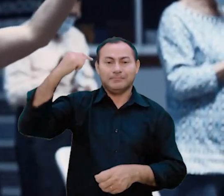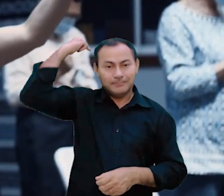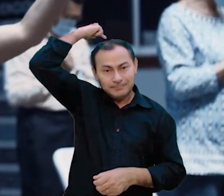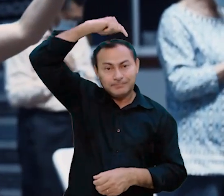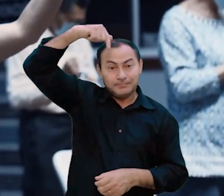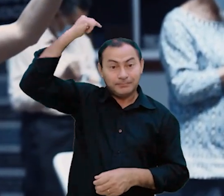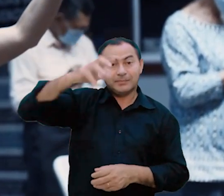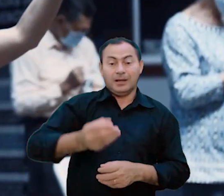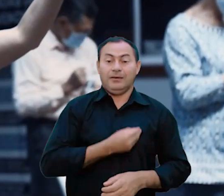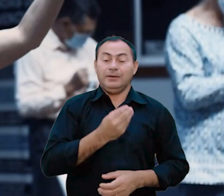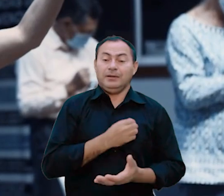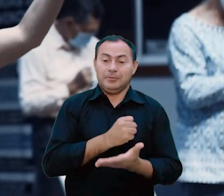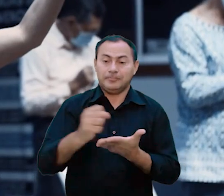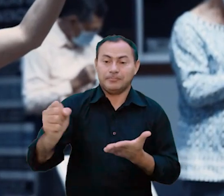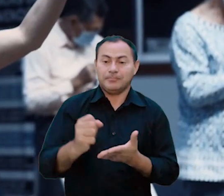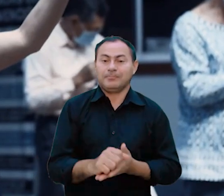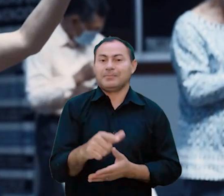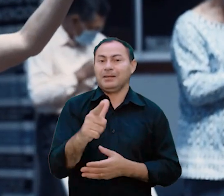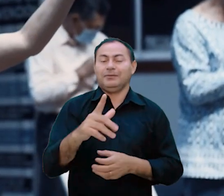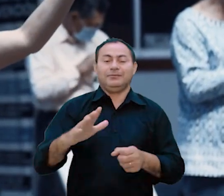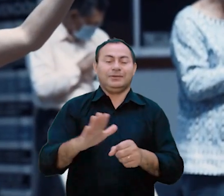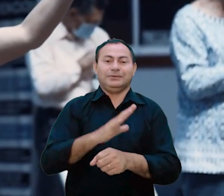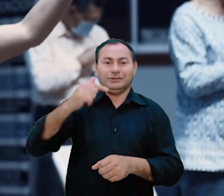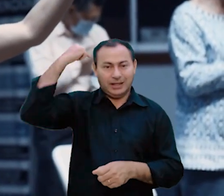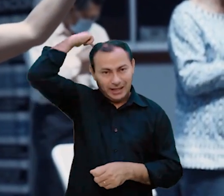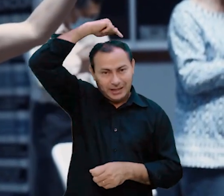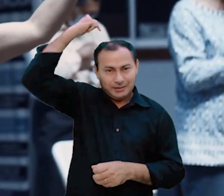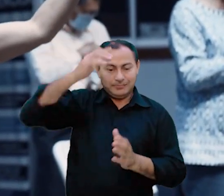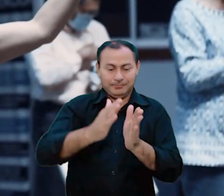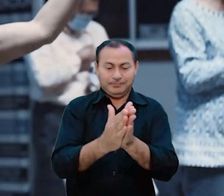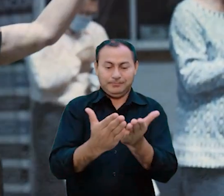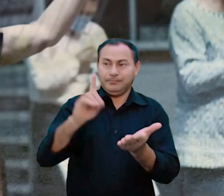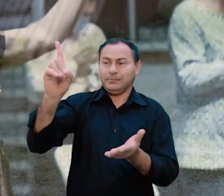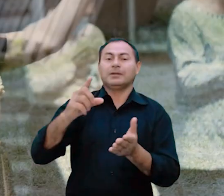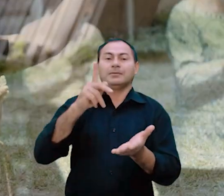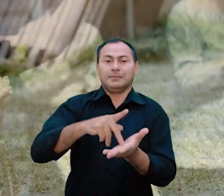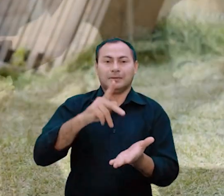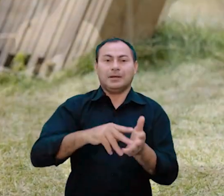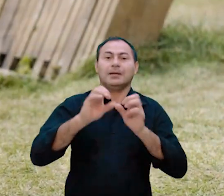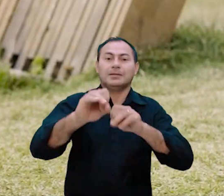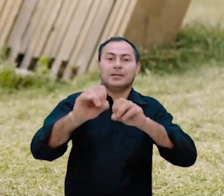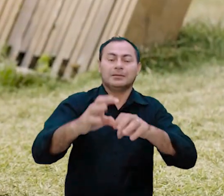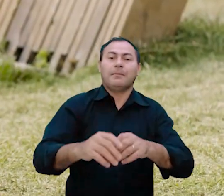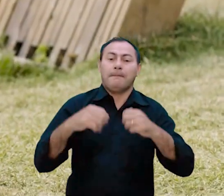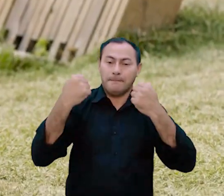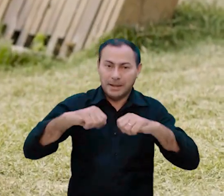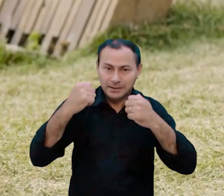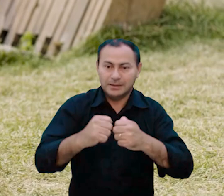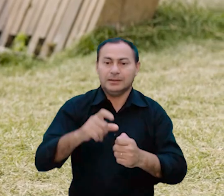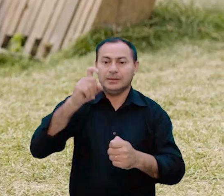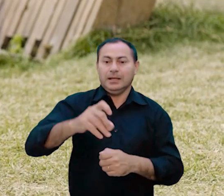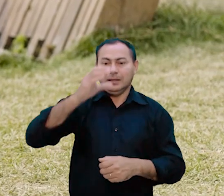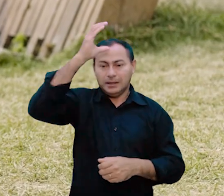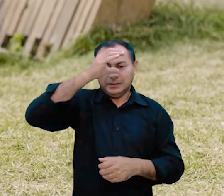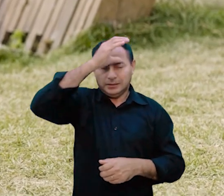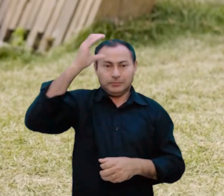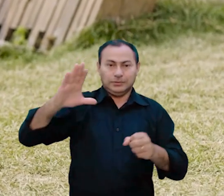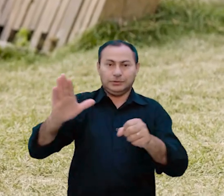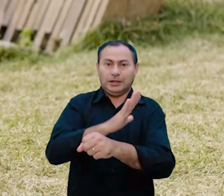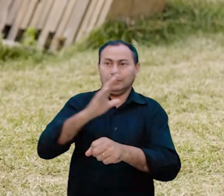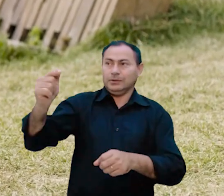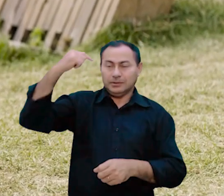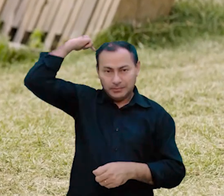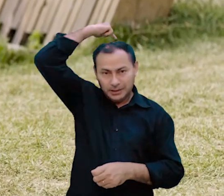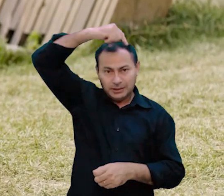ficam cheios do Espírito. A vida passa e eles não ficam cheios. As Escrituras realmente ensinam que devemos ser